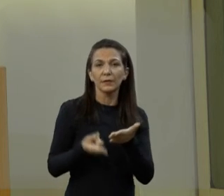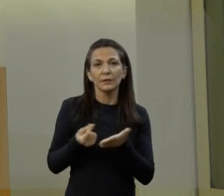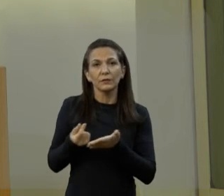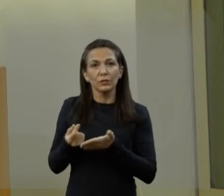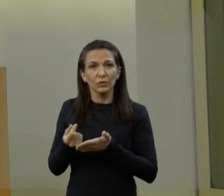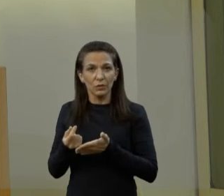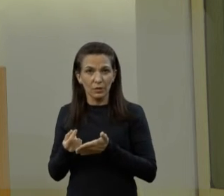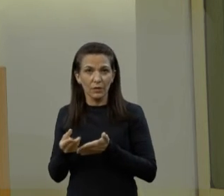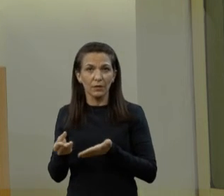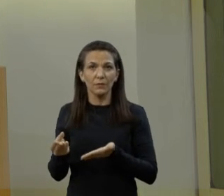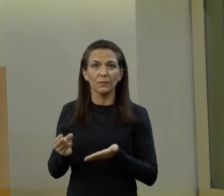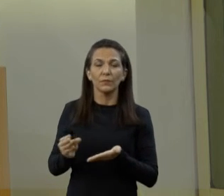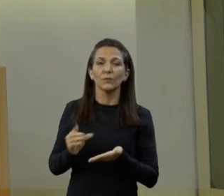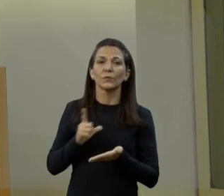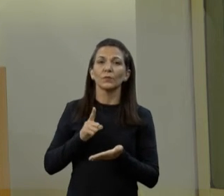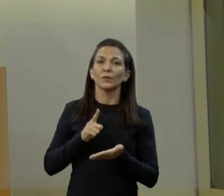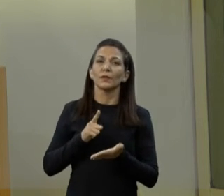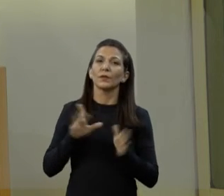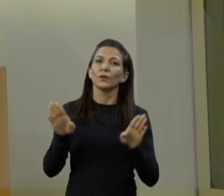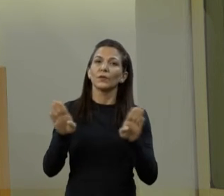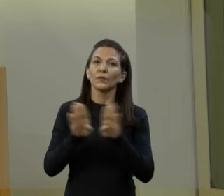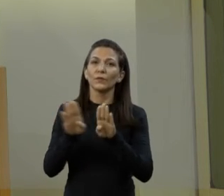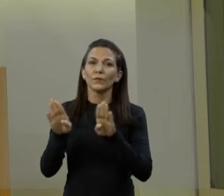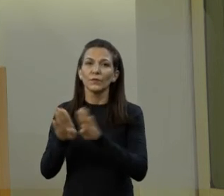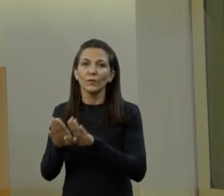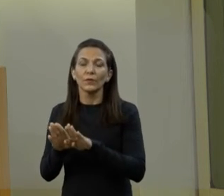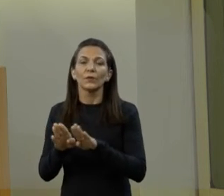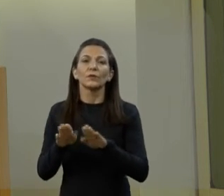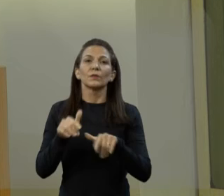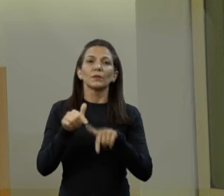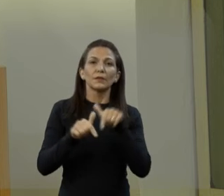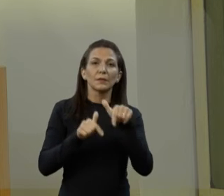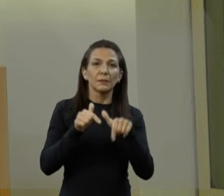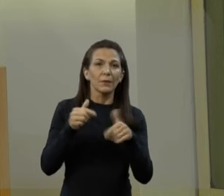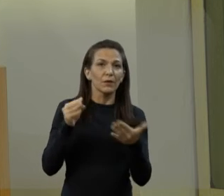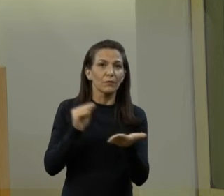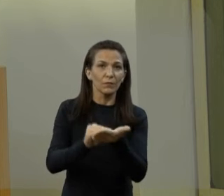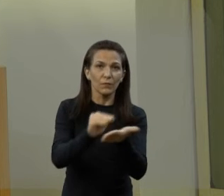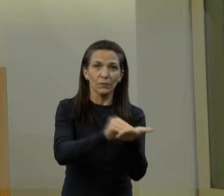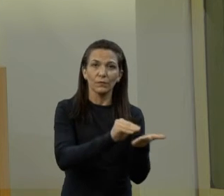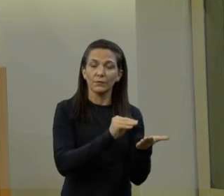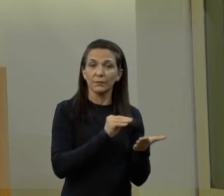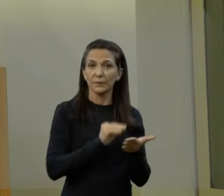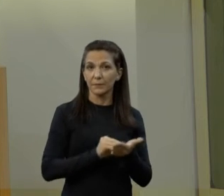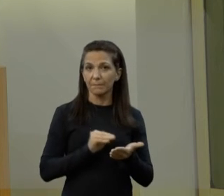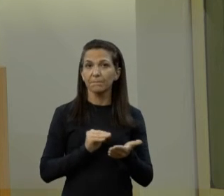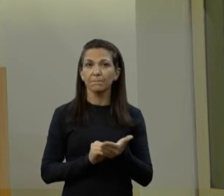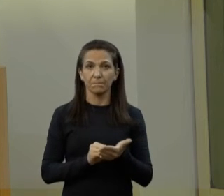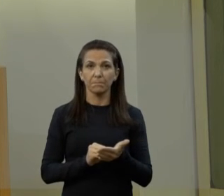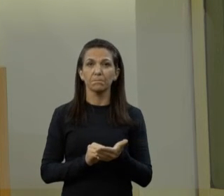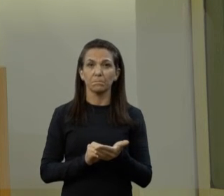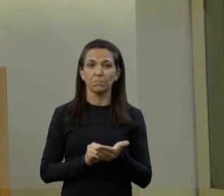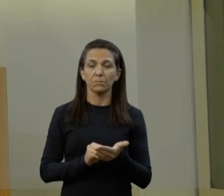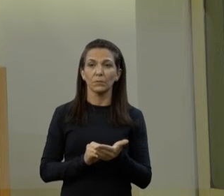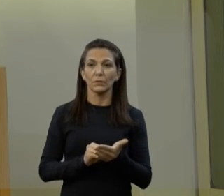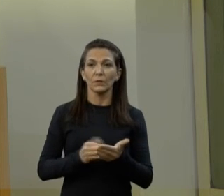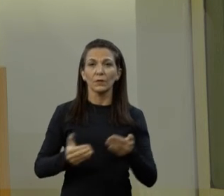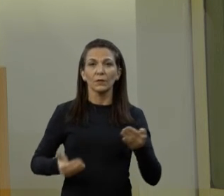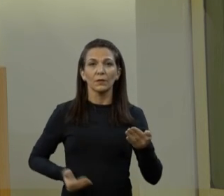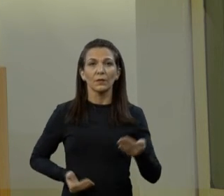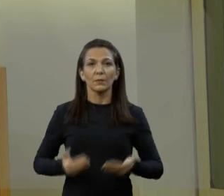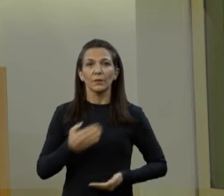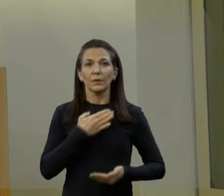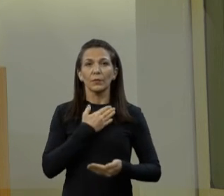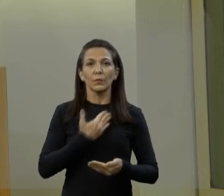e que ocasionaram uma grande fechamento dos postos de trabalho no serviço público de loterias ali ele